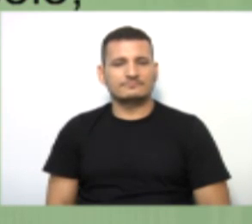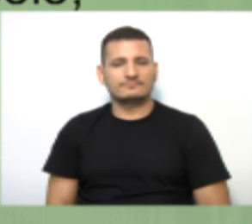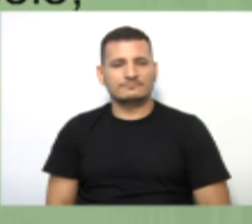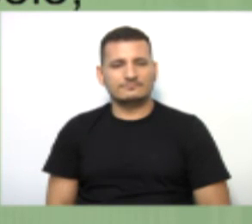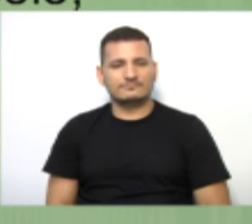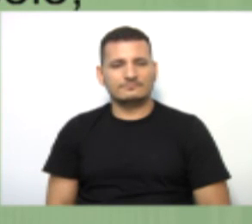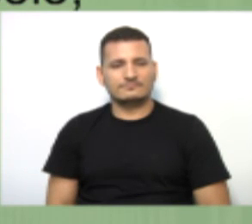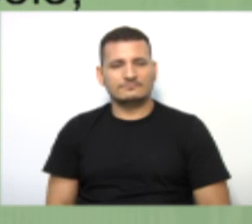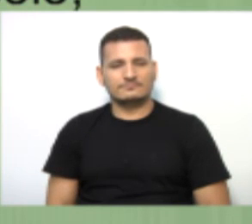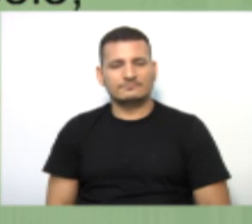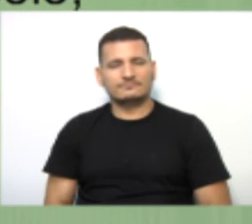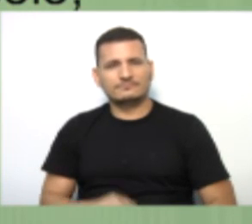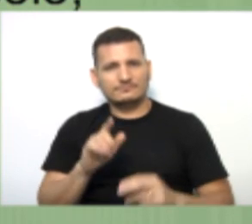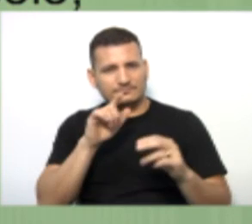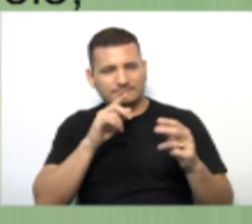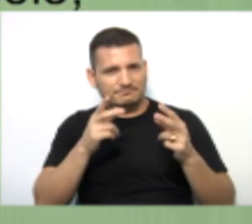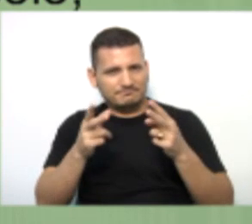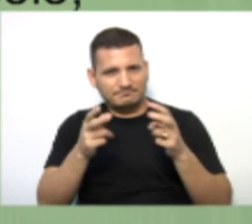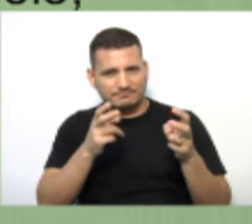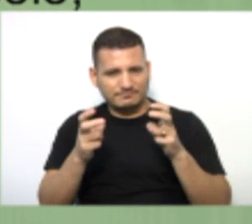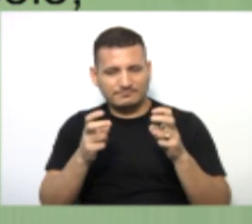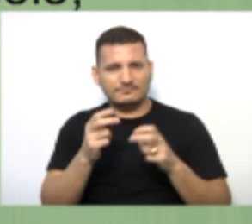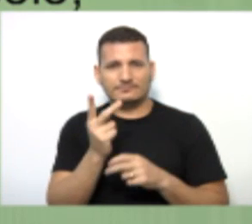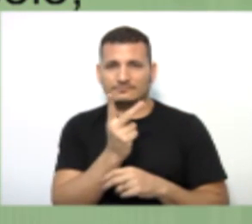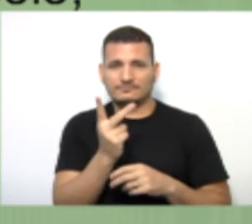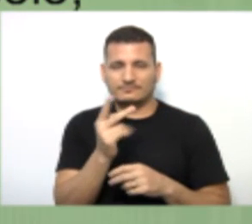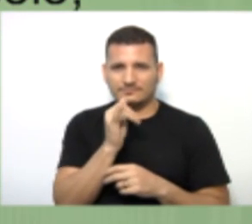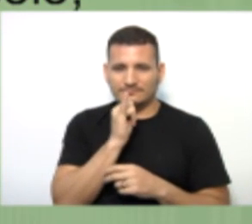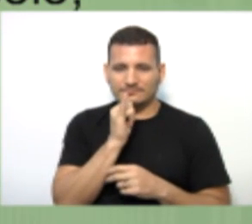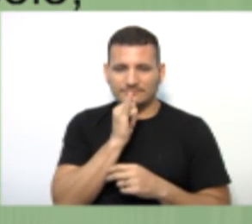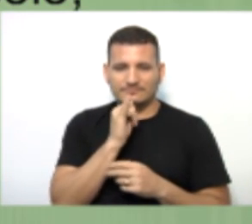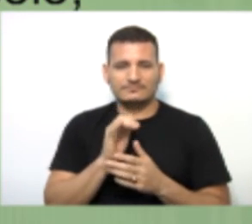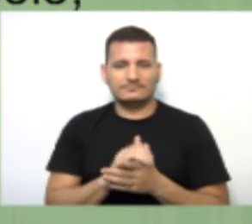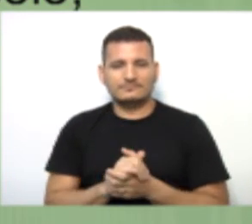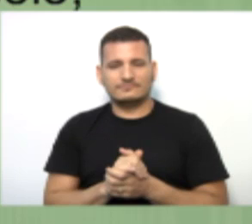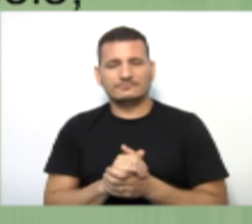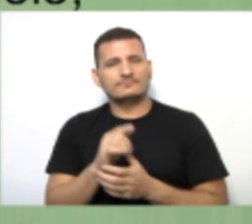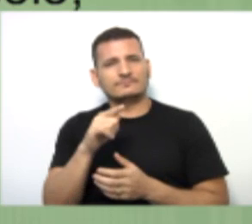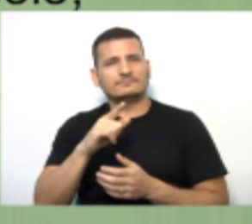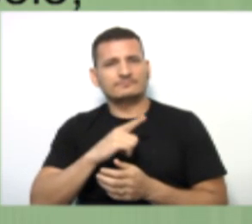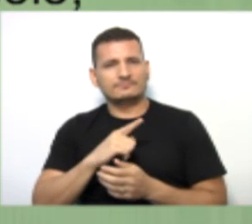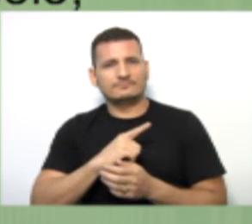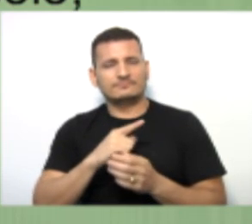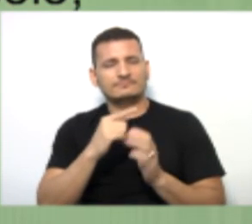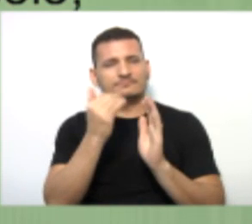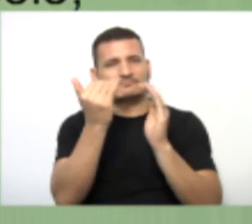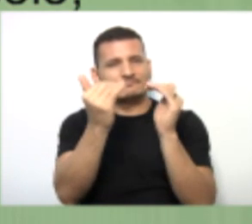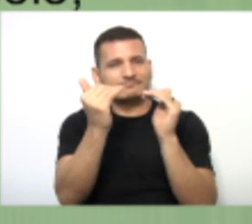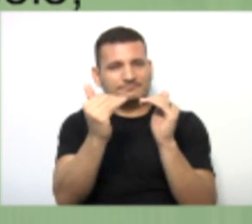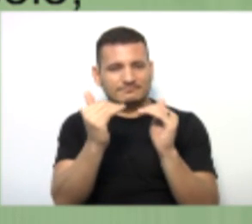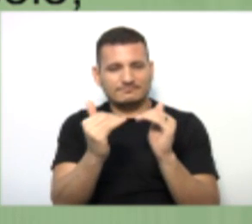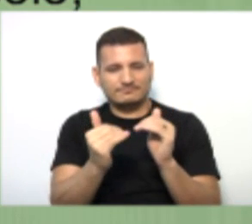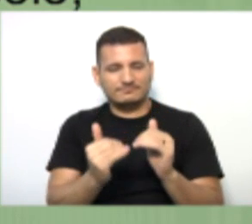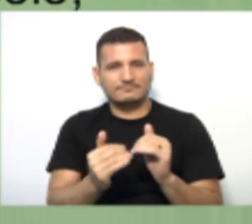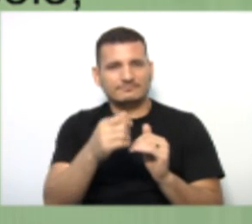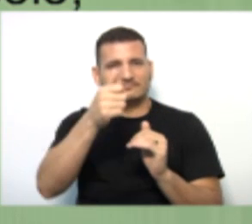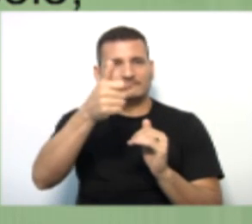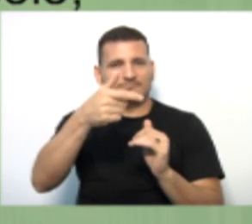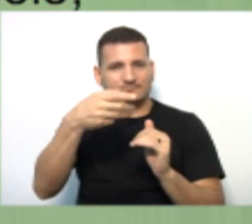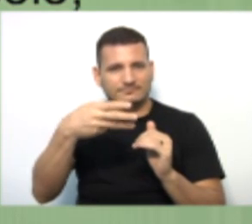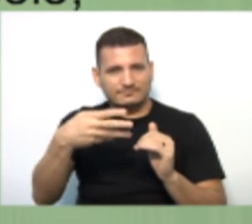Perceba que os dois exemplos que nós demos aqui agora, né, seguem uma ordem automática